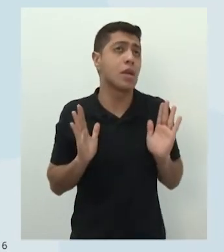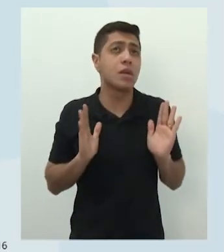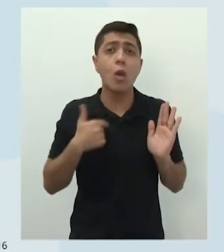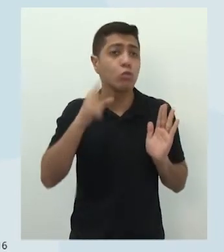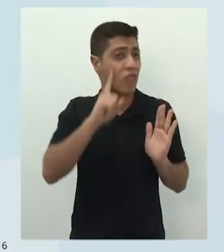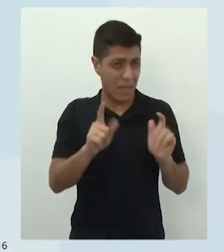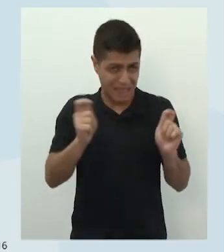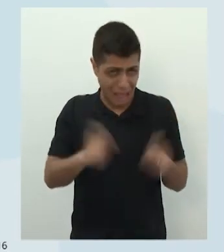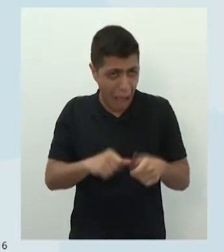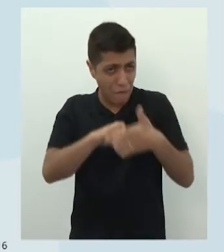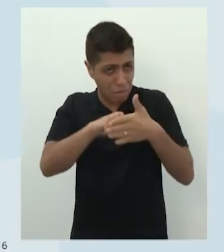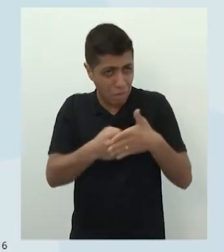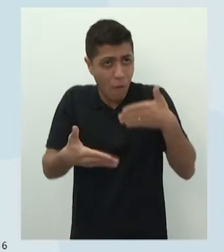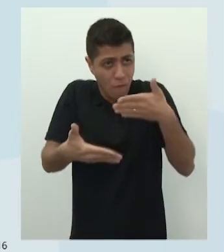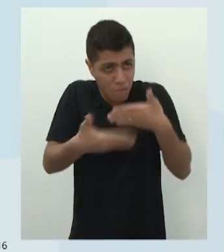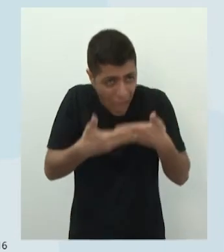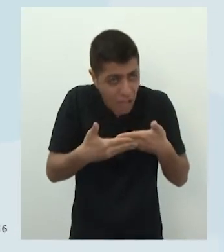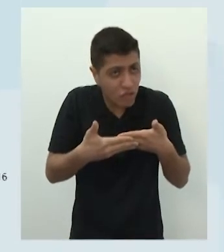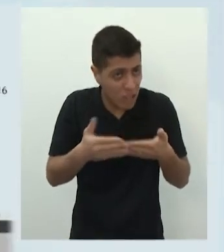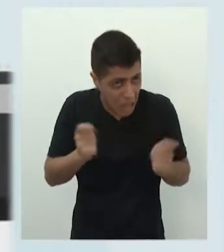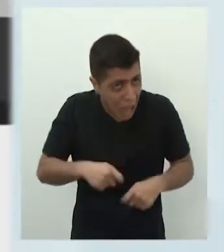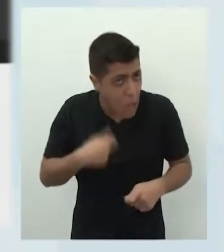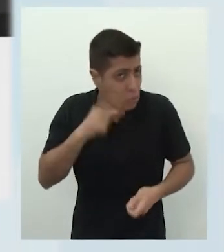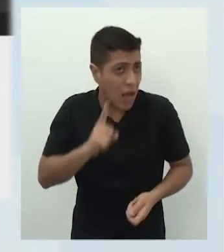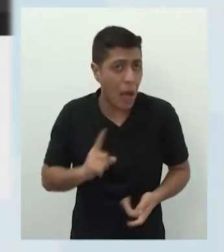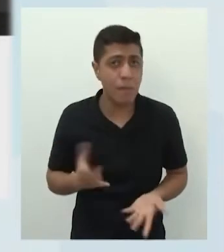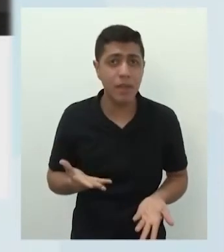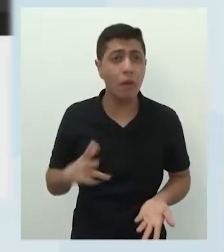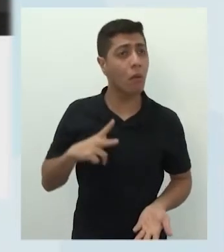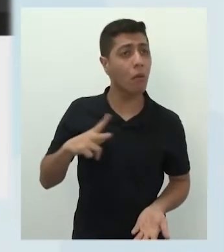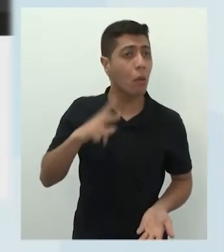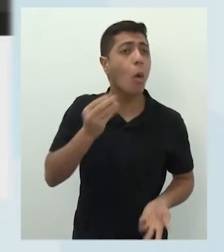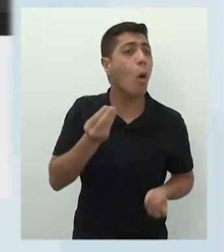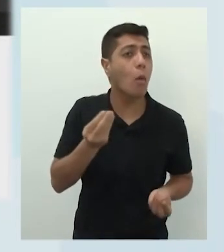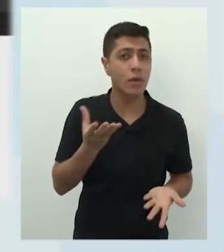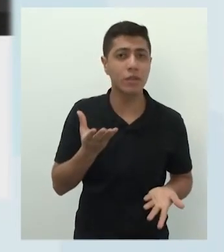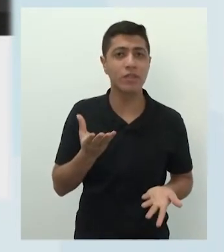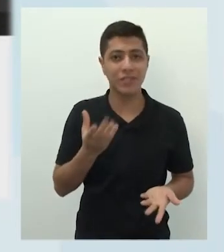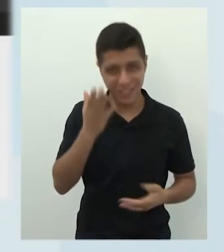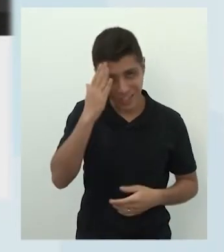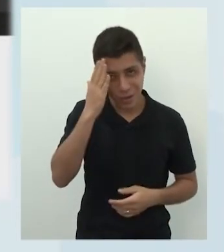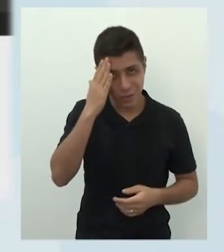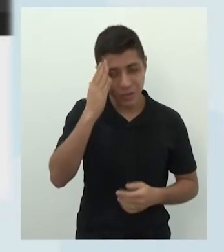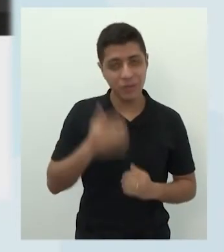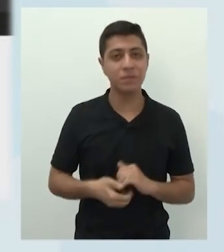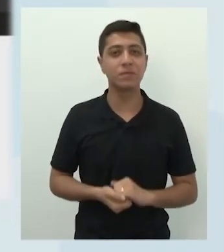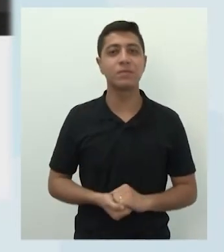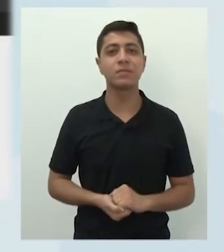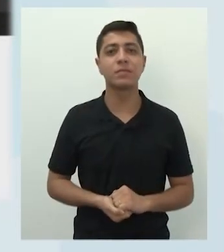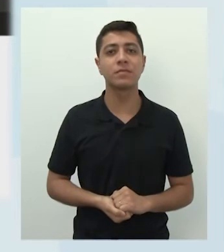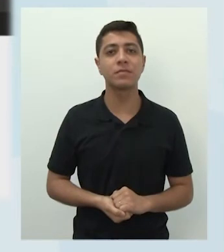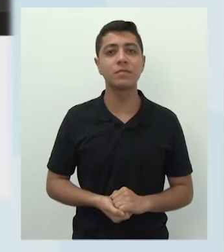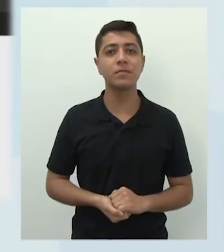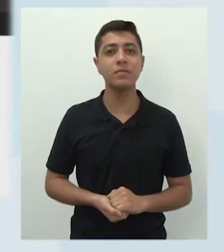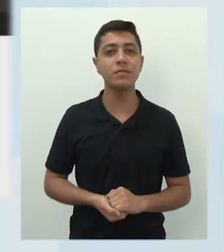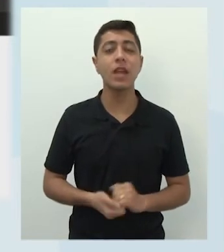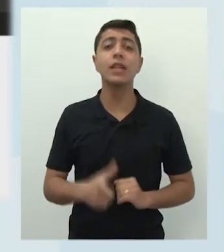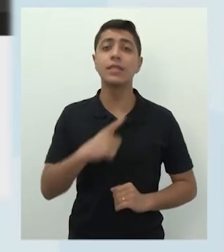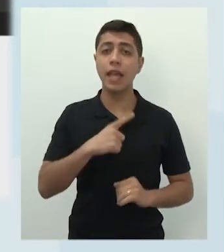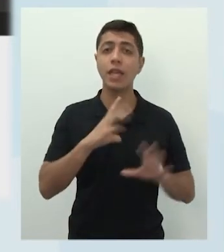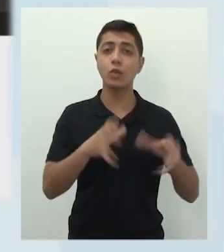na internet? Nós ensinamos em algum momento como é que vira a chavinha do público e do privado quando você está